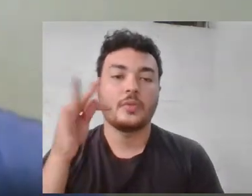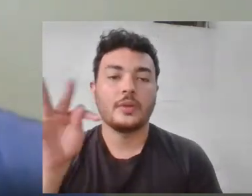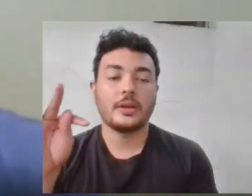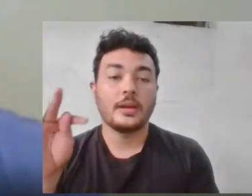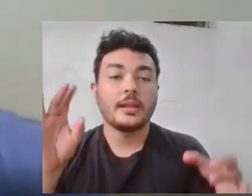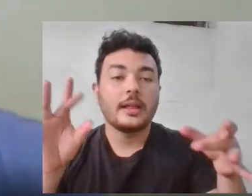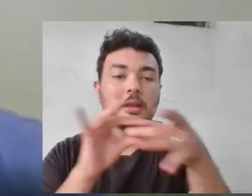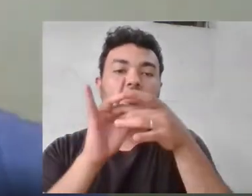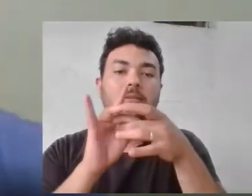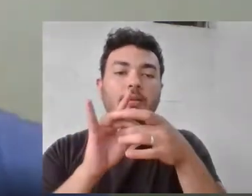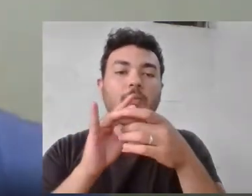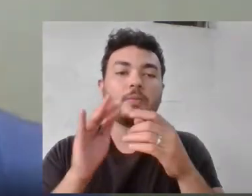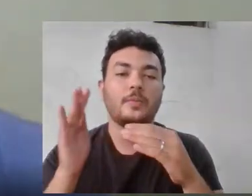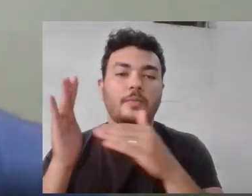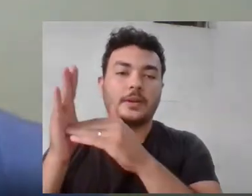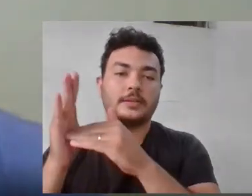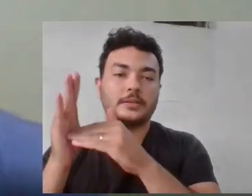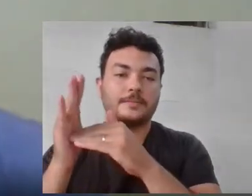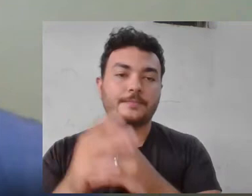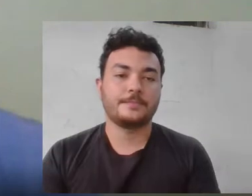de valência.